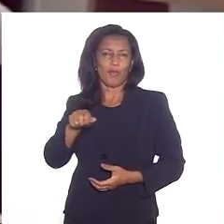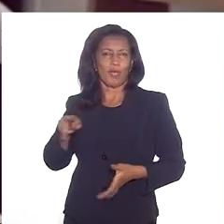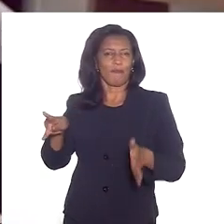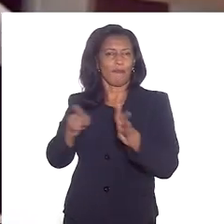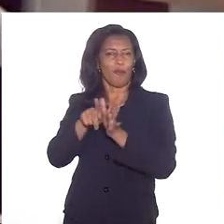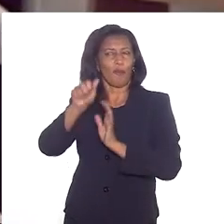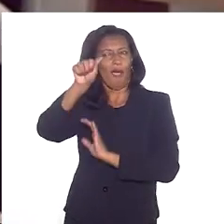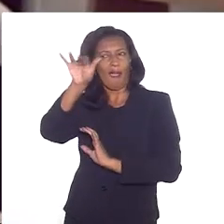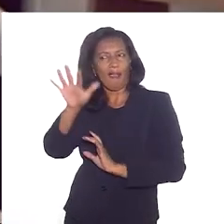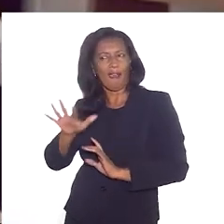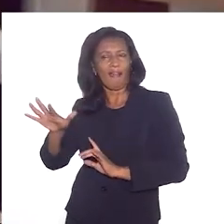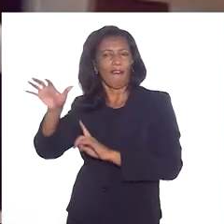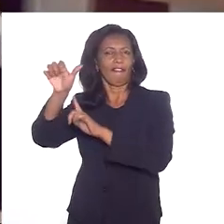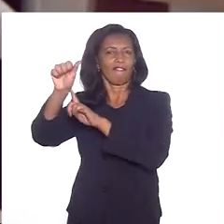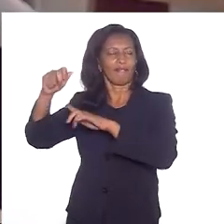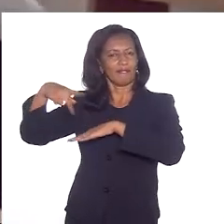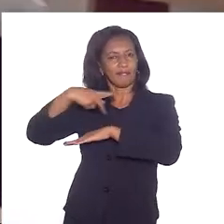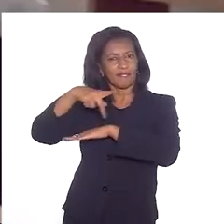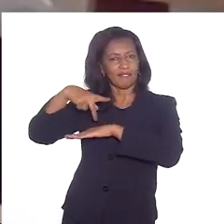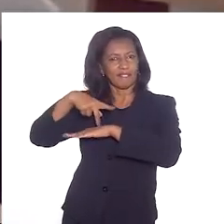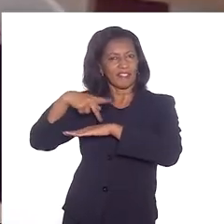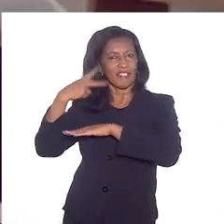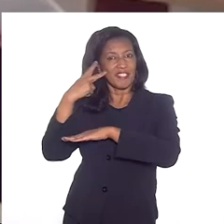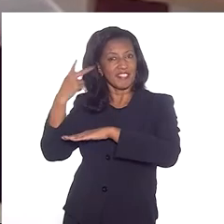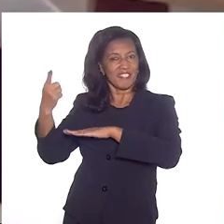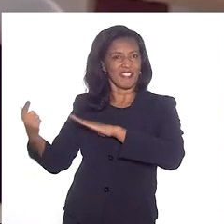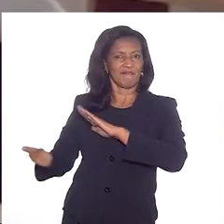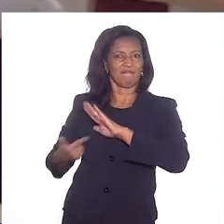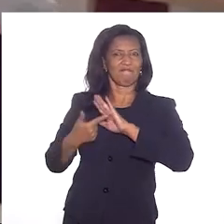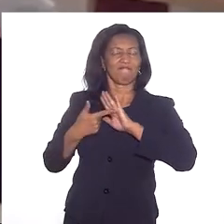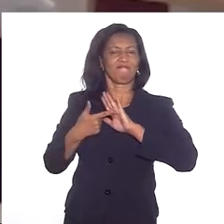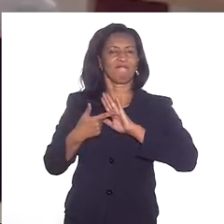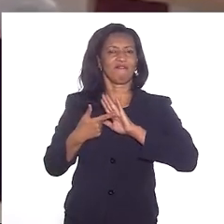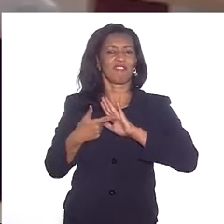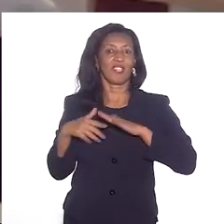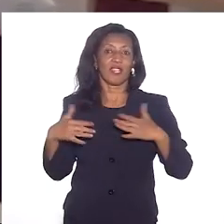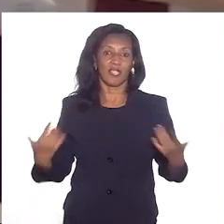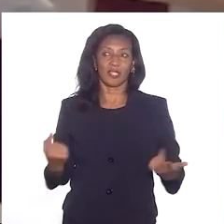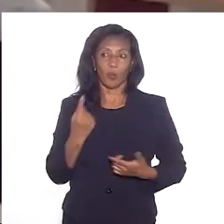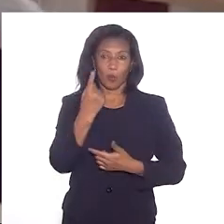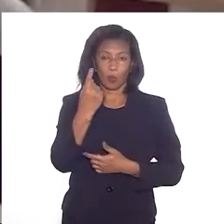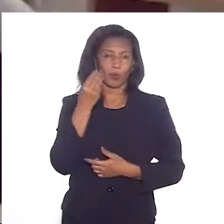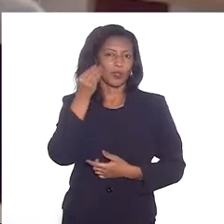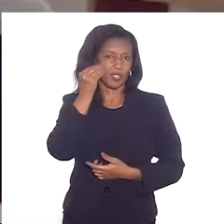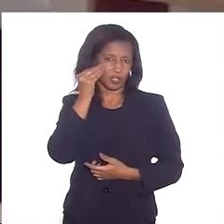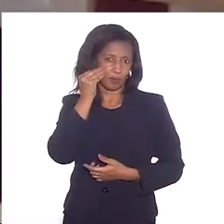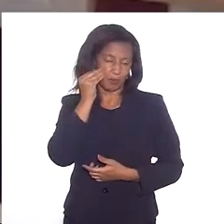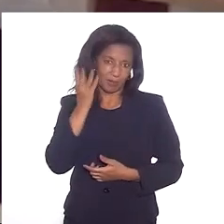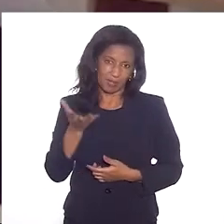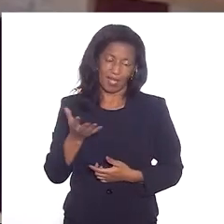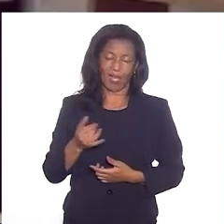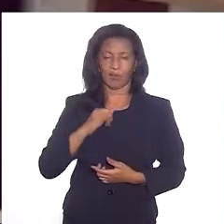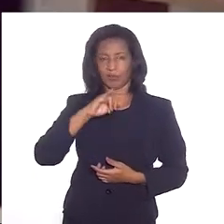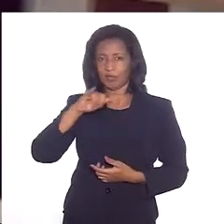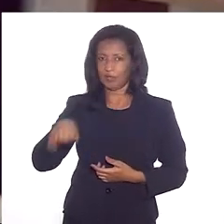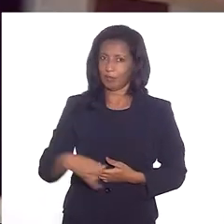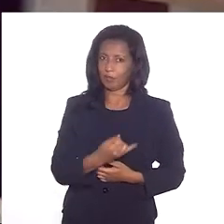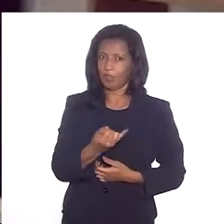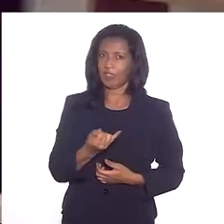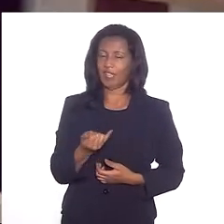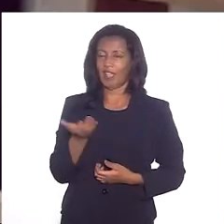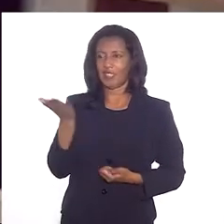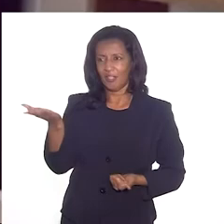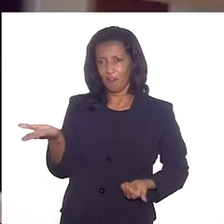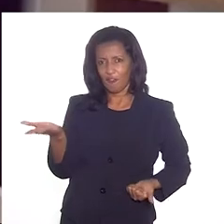gastronomia mais africana que tem essa referência. Então, é uma coisa que eu estou querendo experimentar, estou